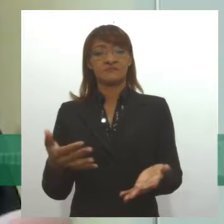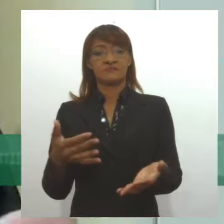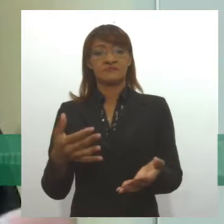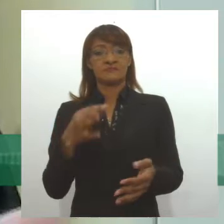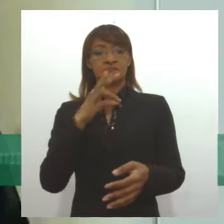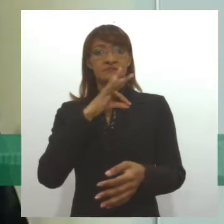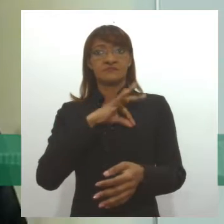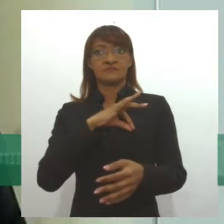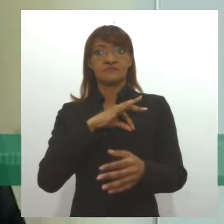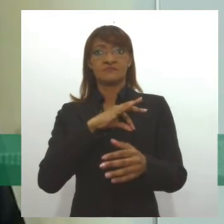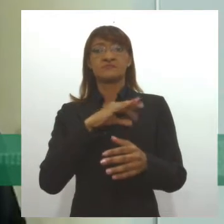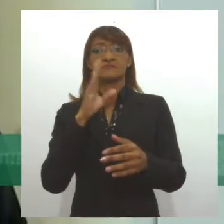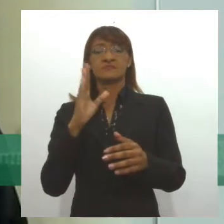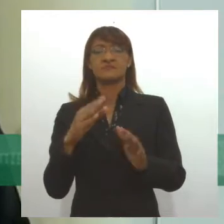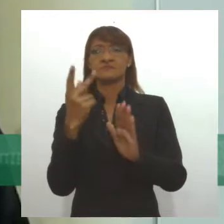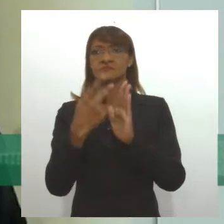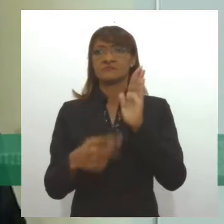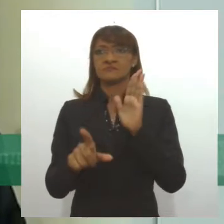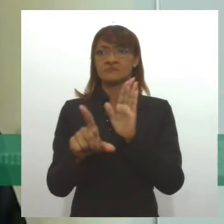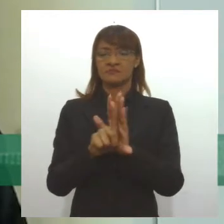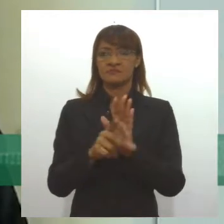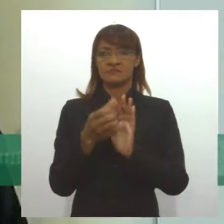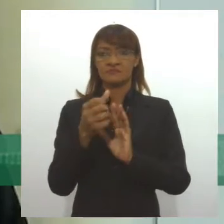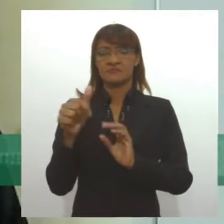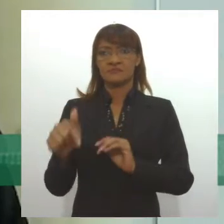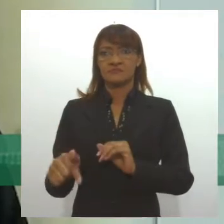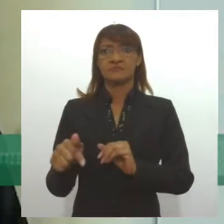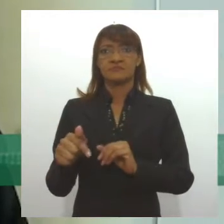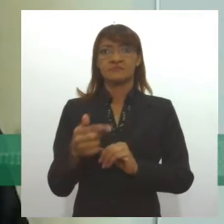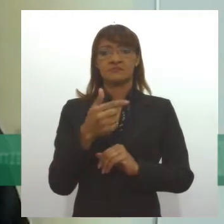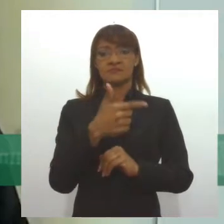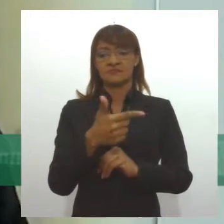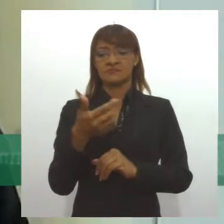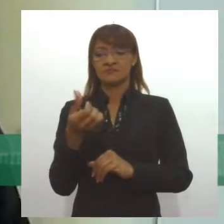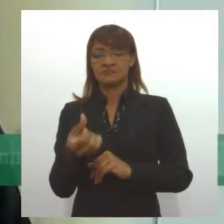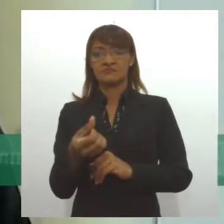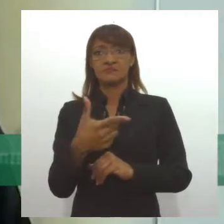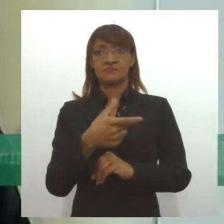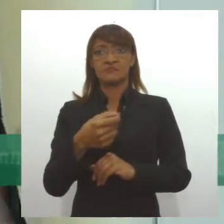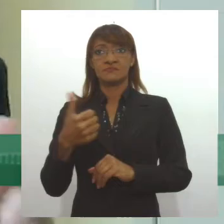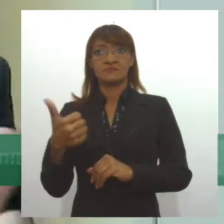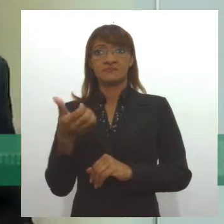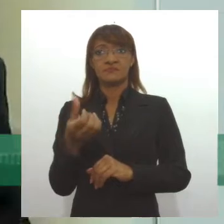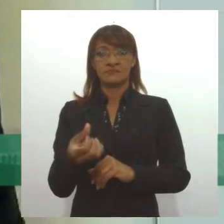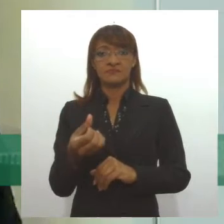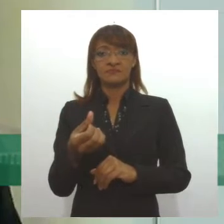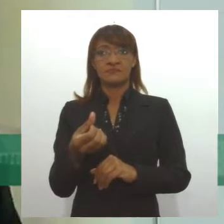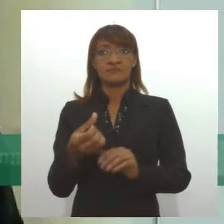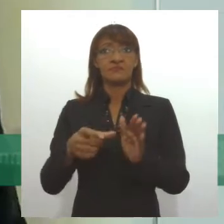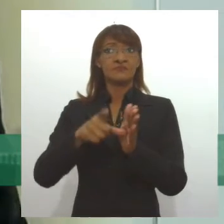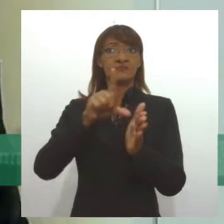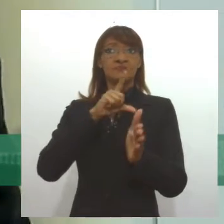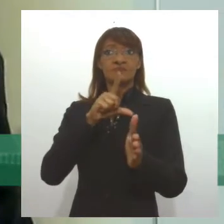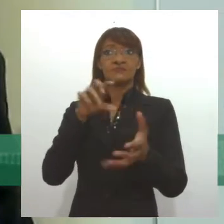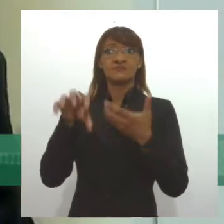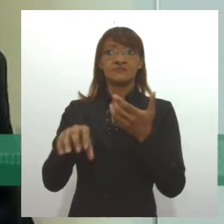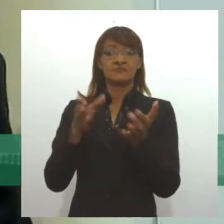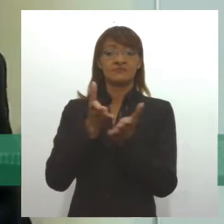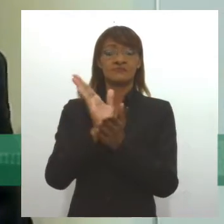projeto 6726 de 2016, quando lá o Senado já tinha aprovado. Então ficou